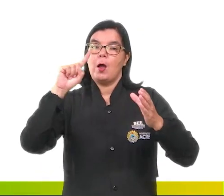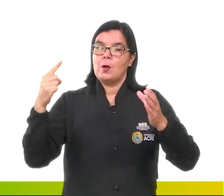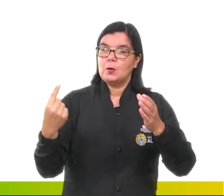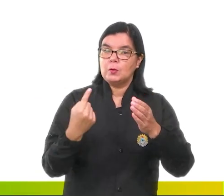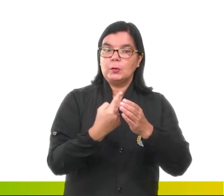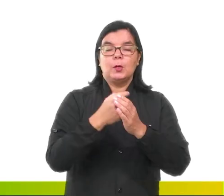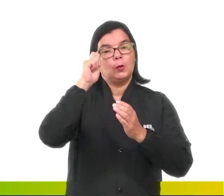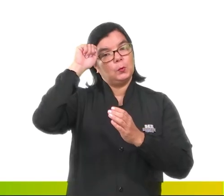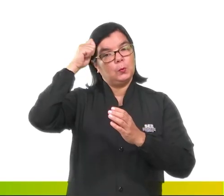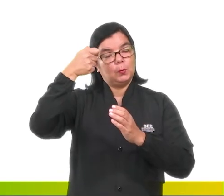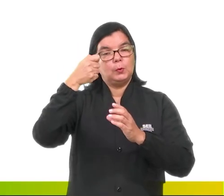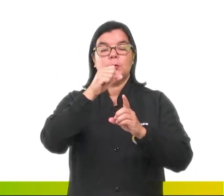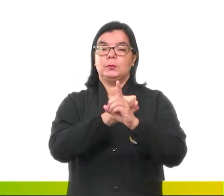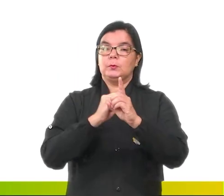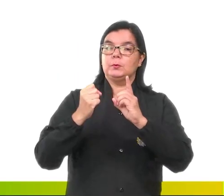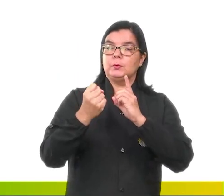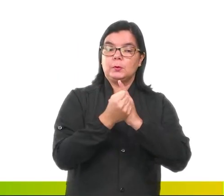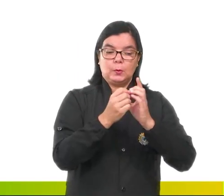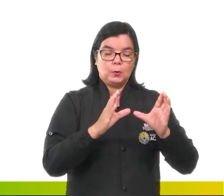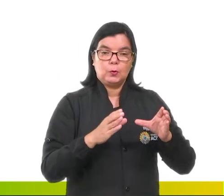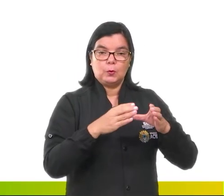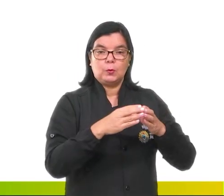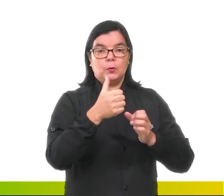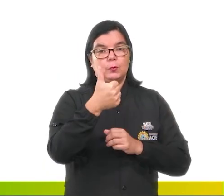na Sociedade de Classes, de